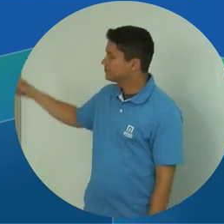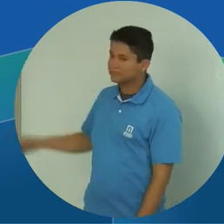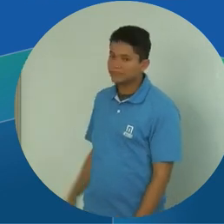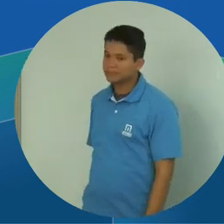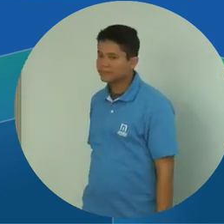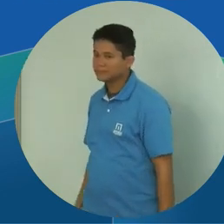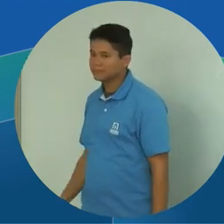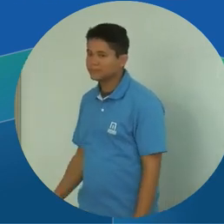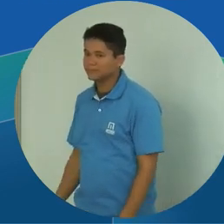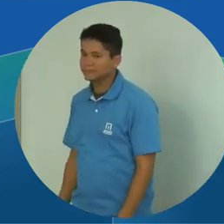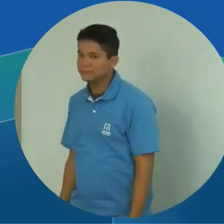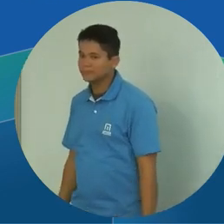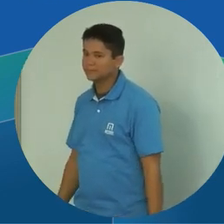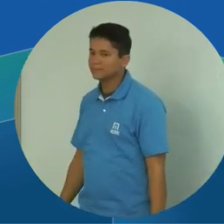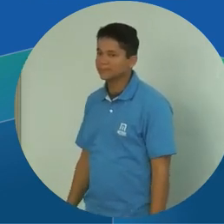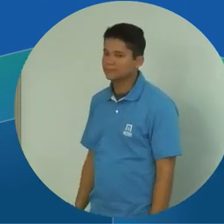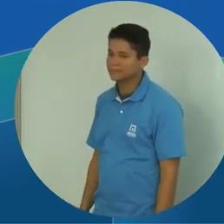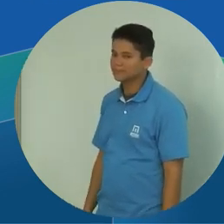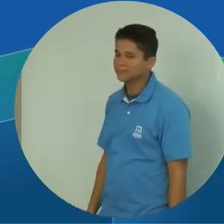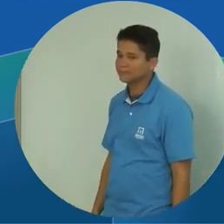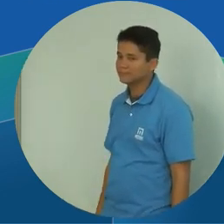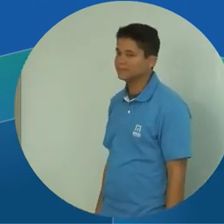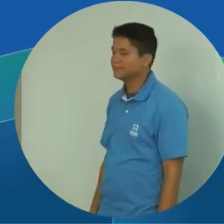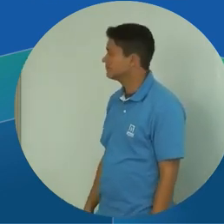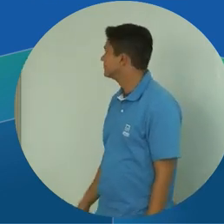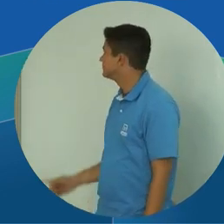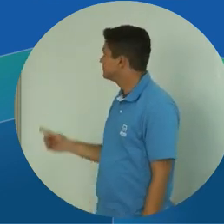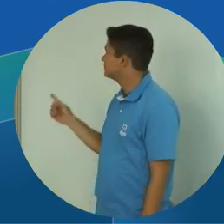sendo erguida.